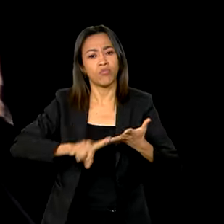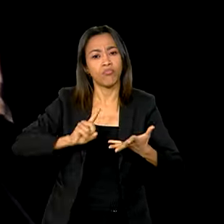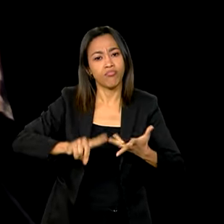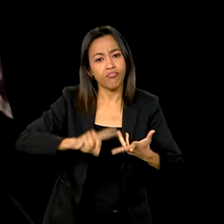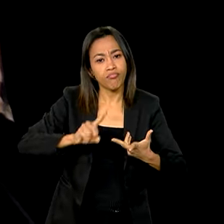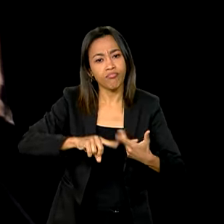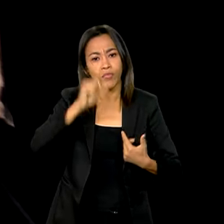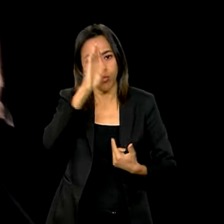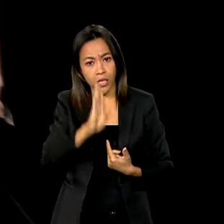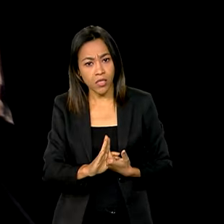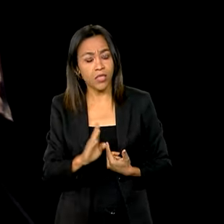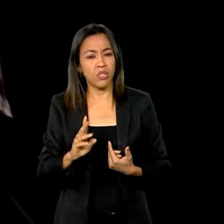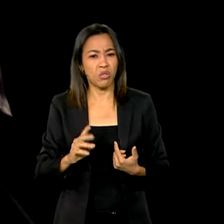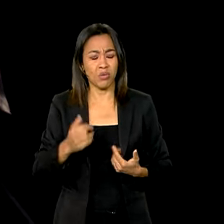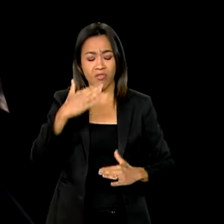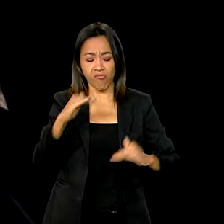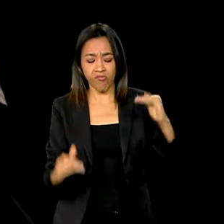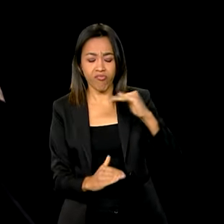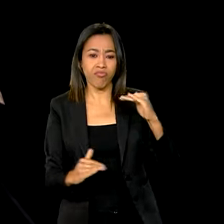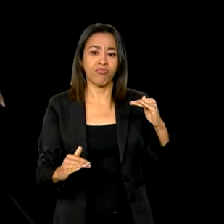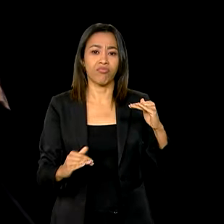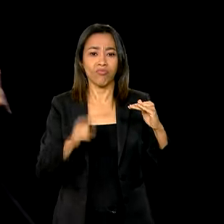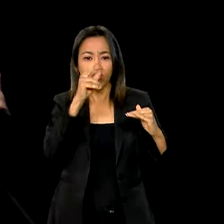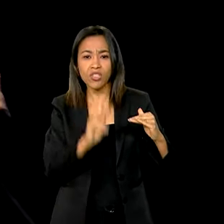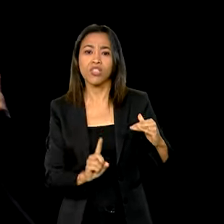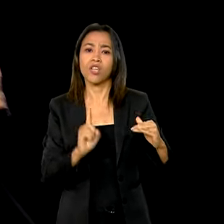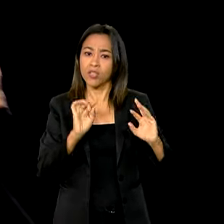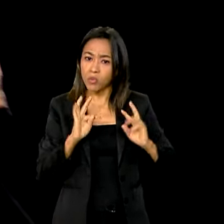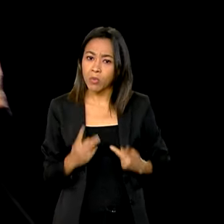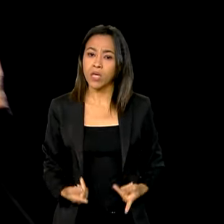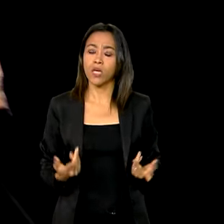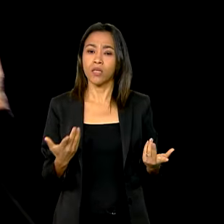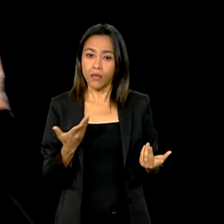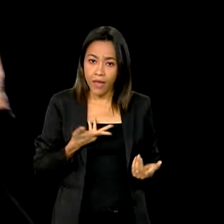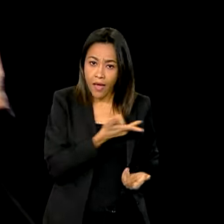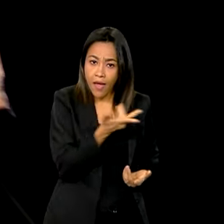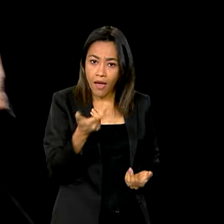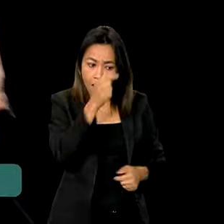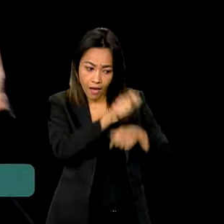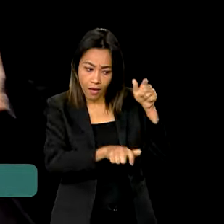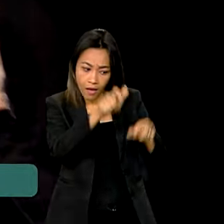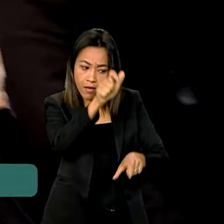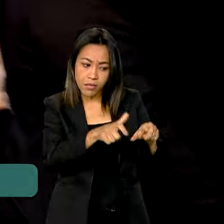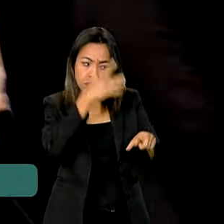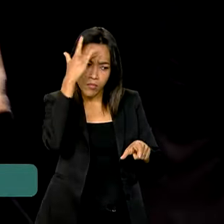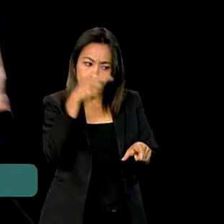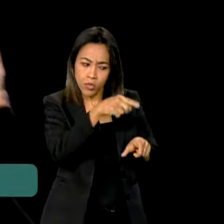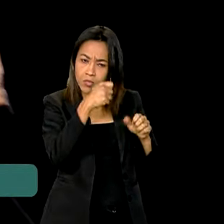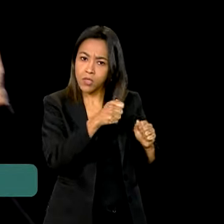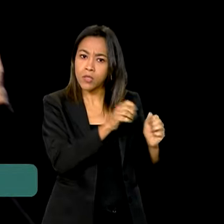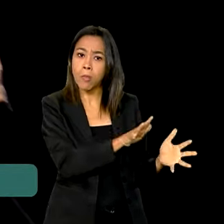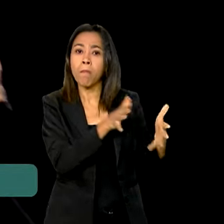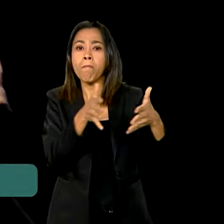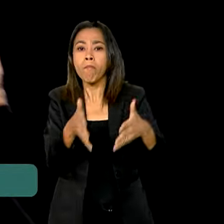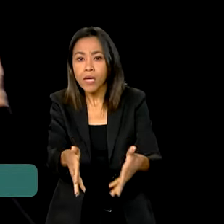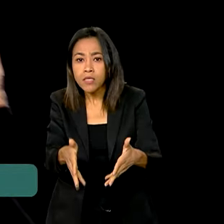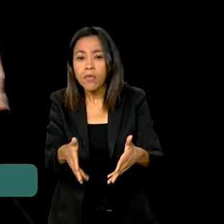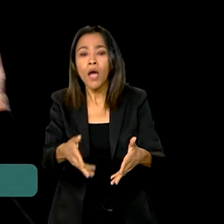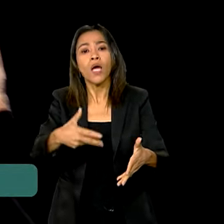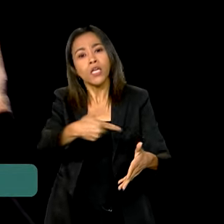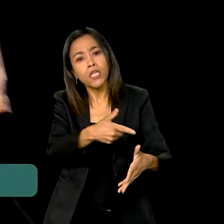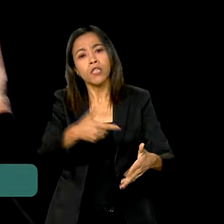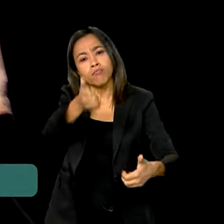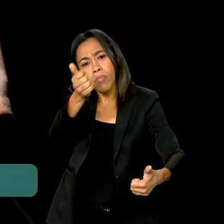da desigualdade aos direitos humanos, da questão ambiental, né, essas pessoas possam participar, serem ouvidas e as suas ideias